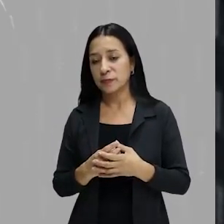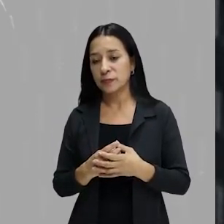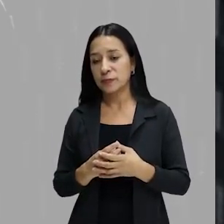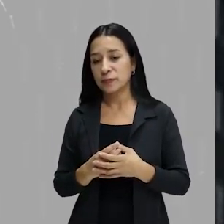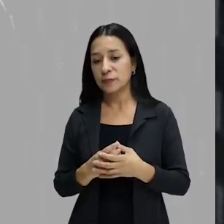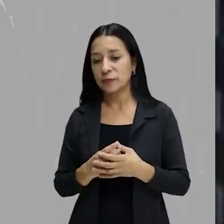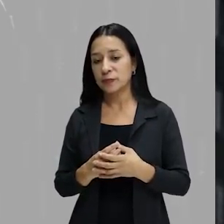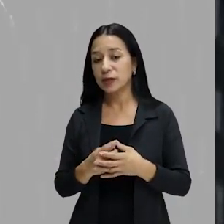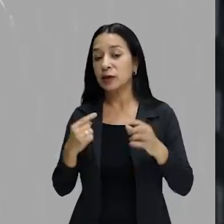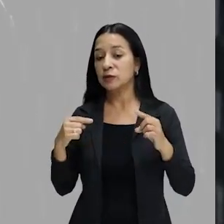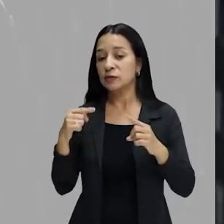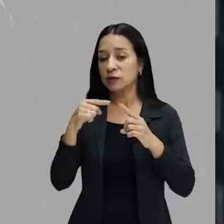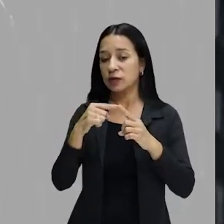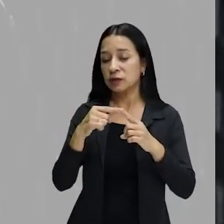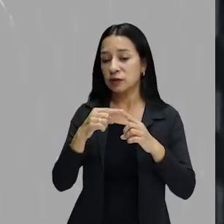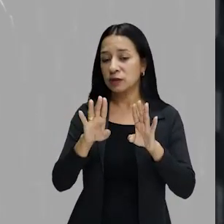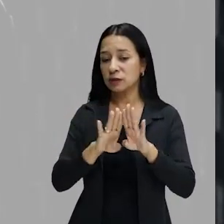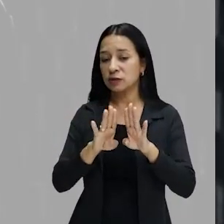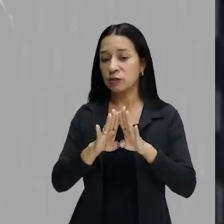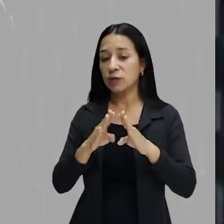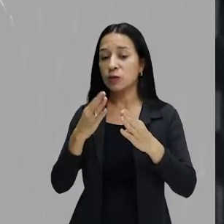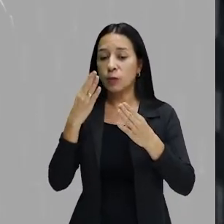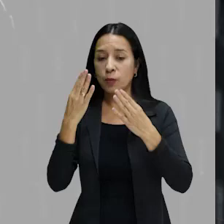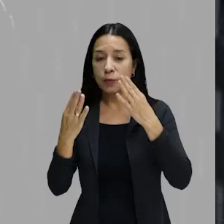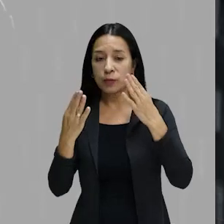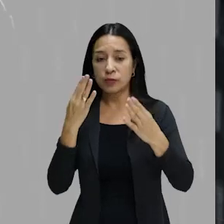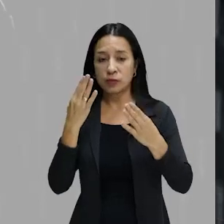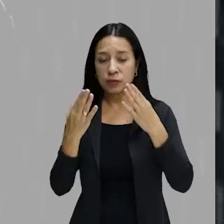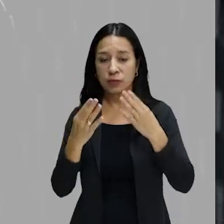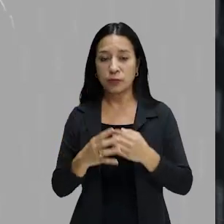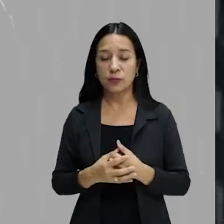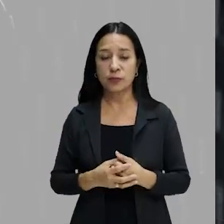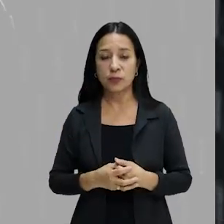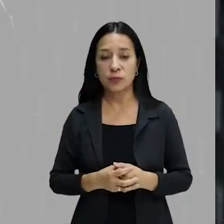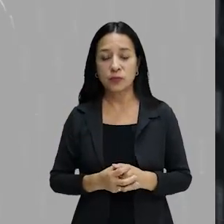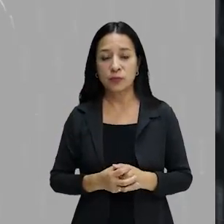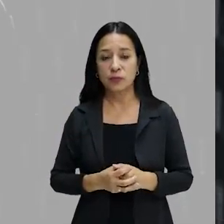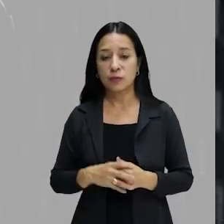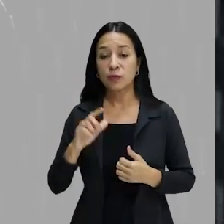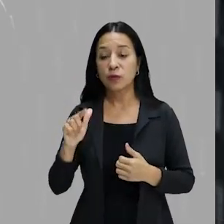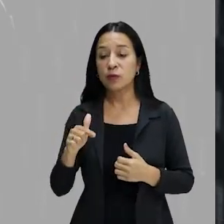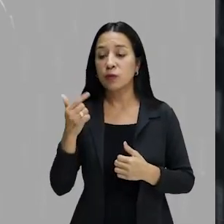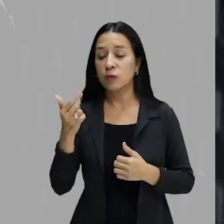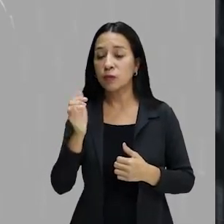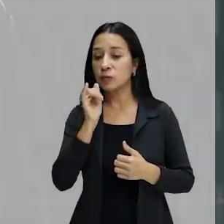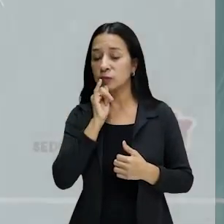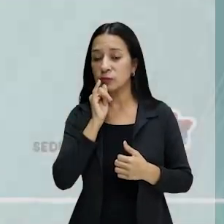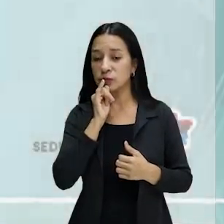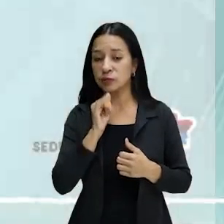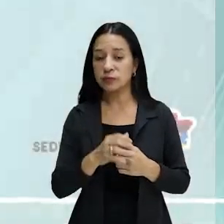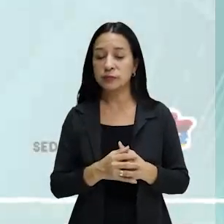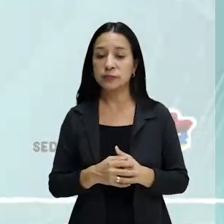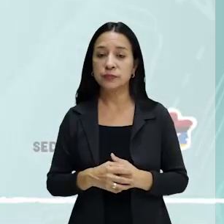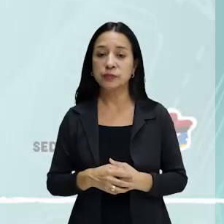de finalidade e de comparação, tá bom? Outro exemplo. A questão refere-se ao